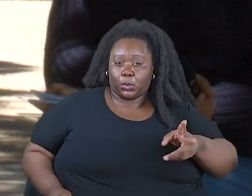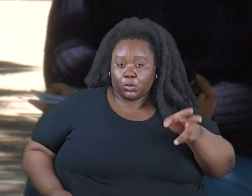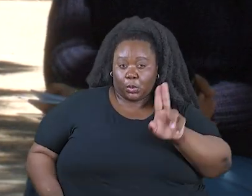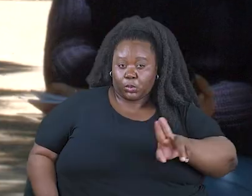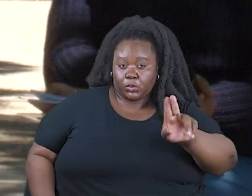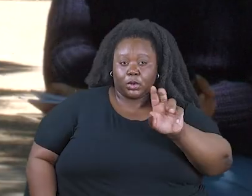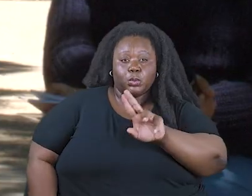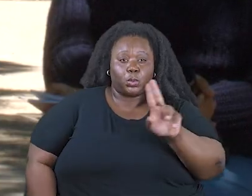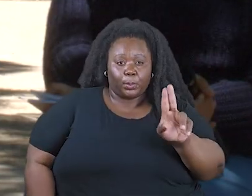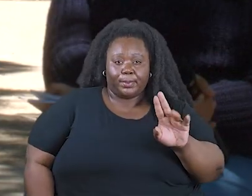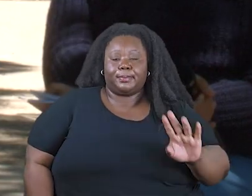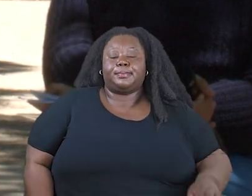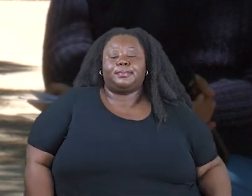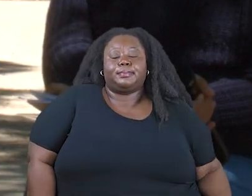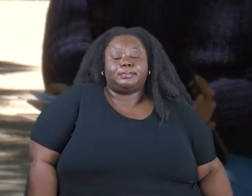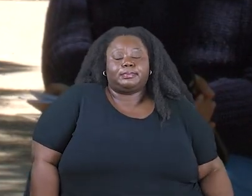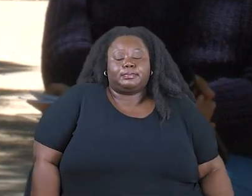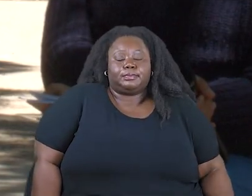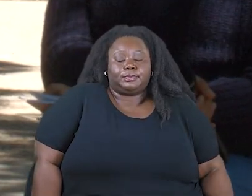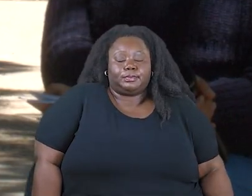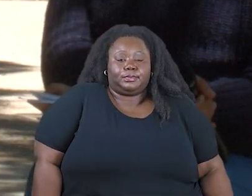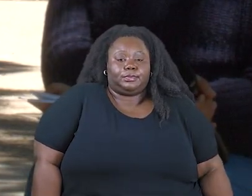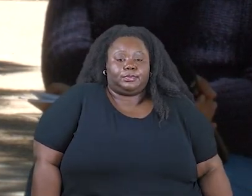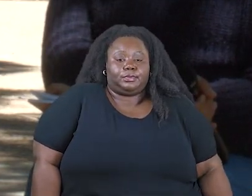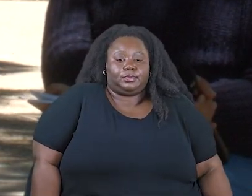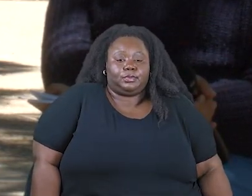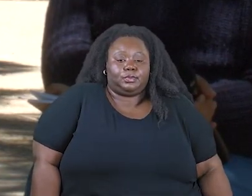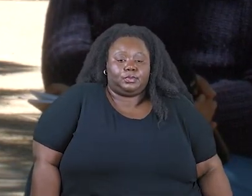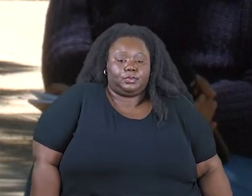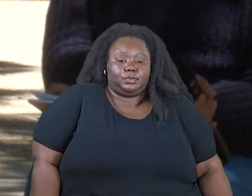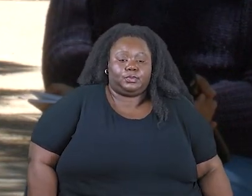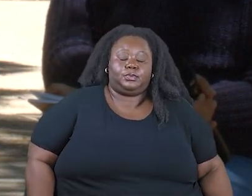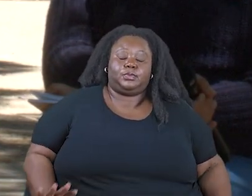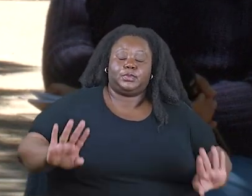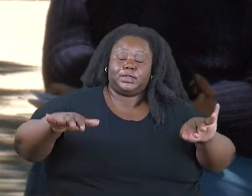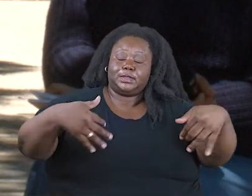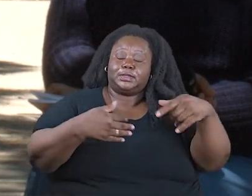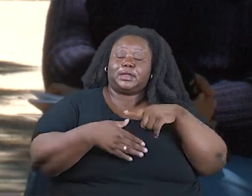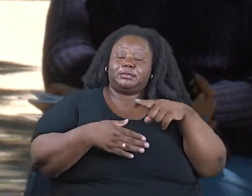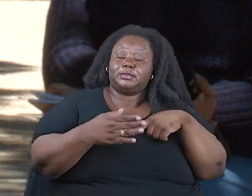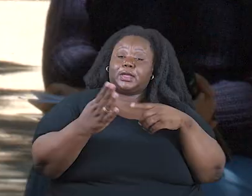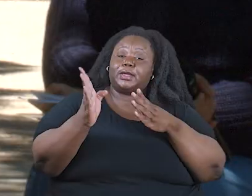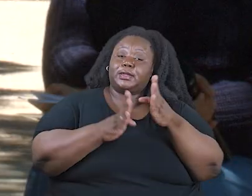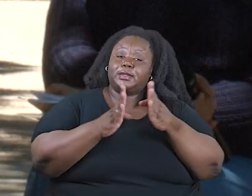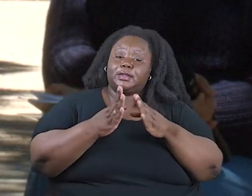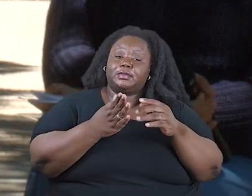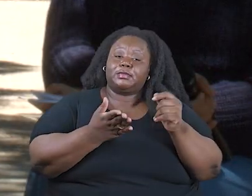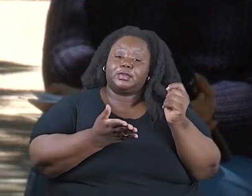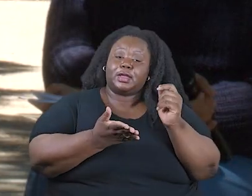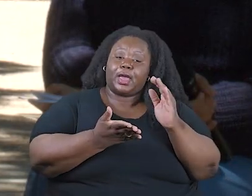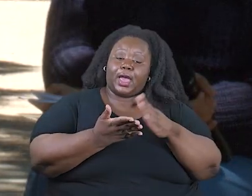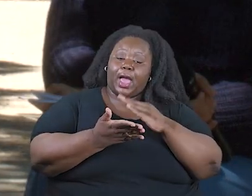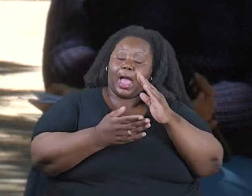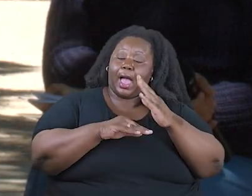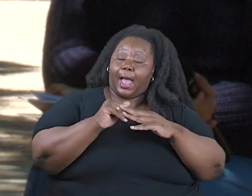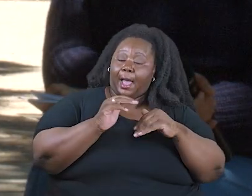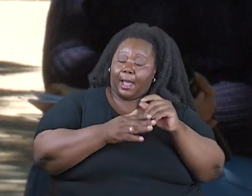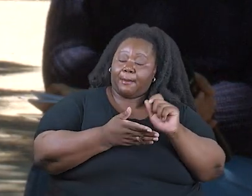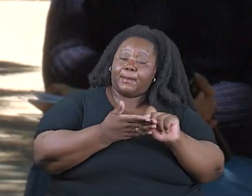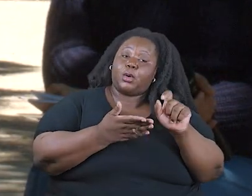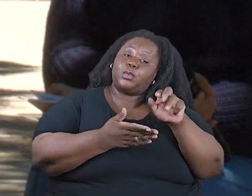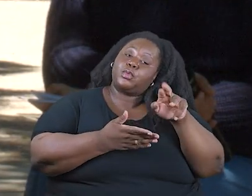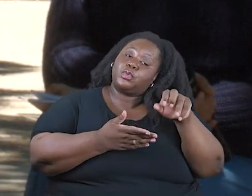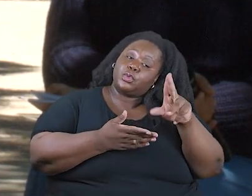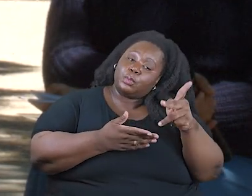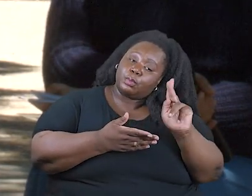Pirata. E aí então tem intervenções manuais nas páginas desse livro do Bruschi, né? Então